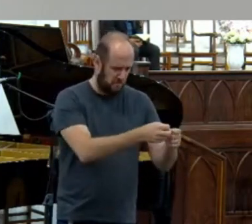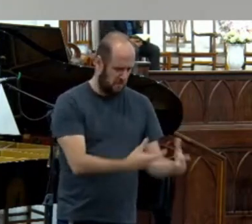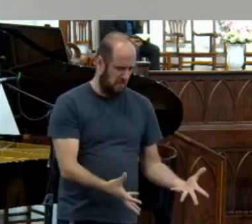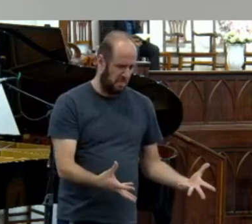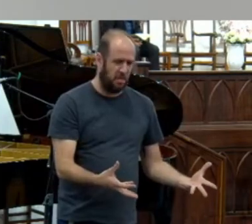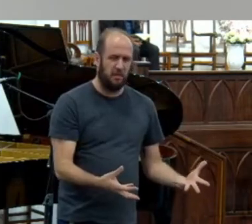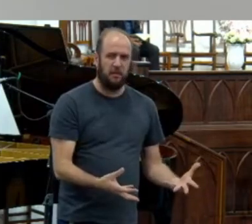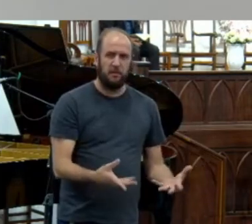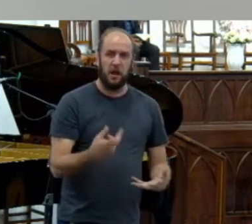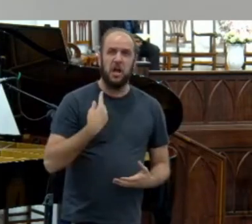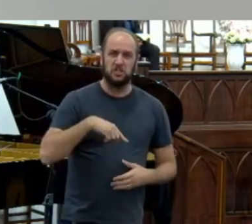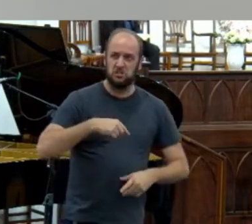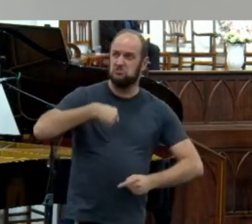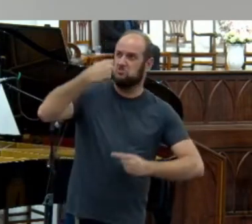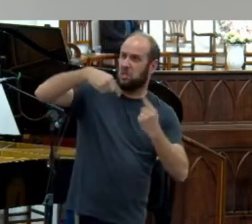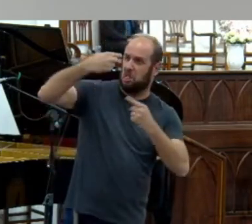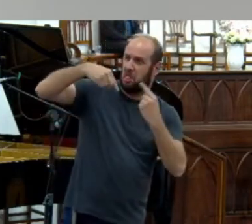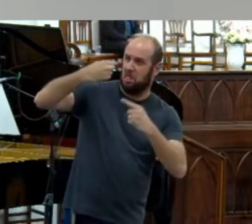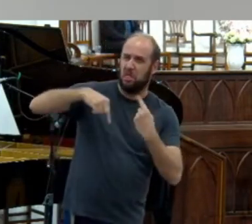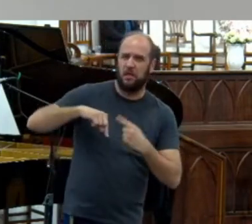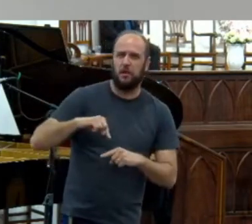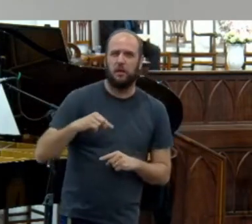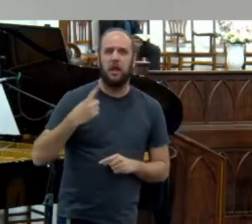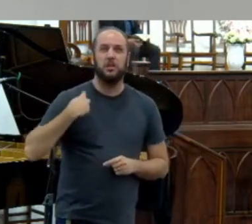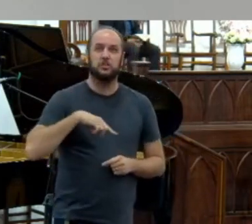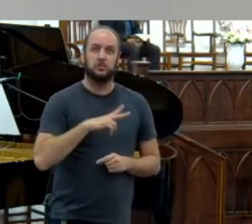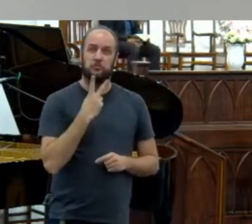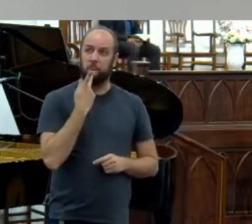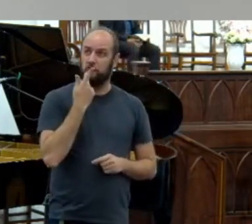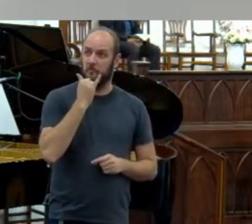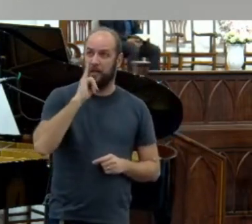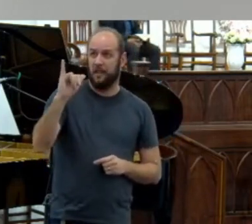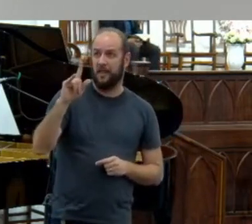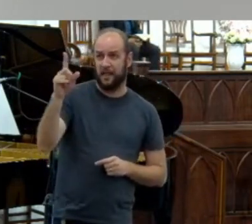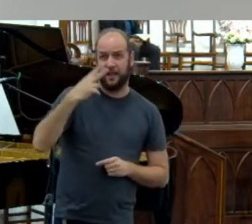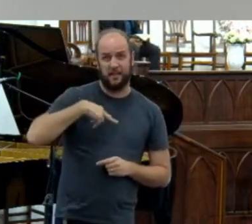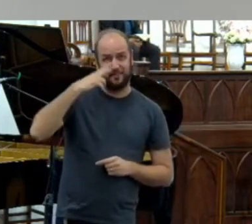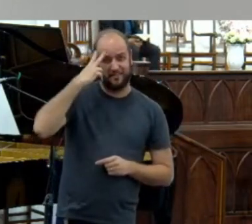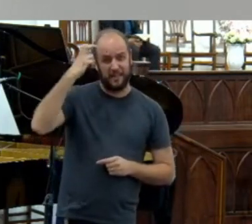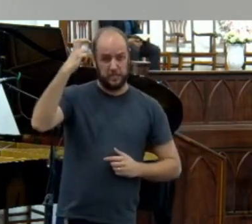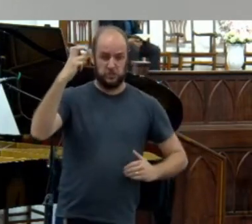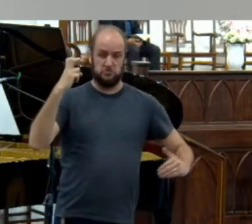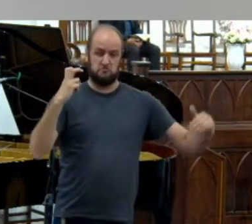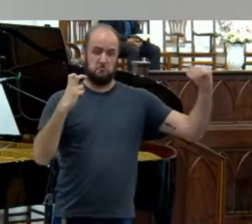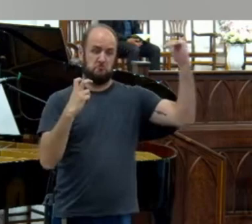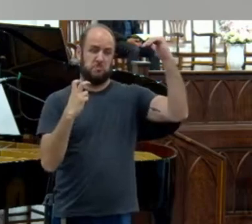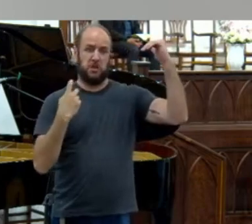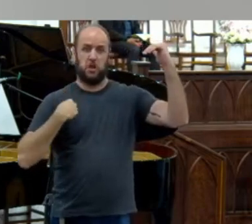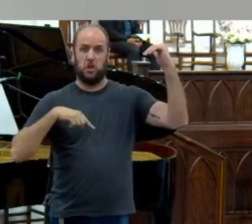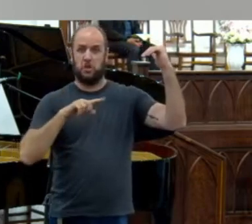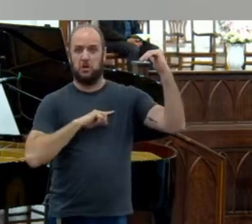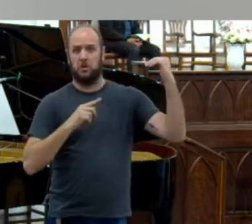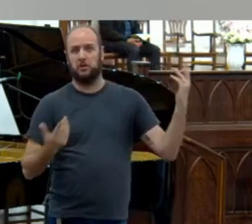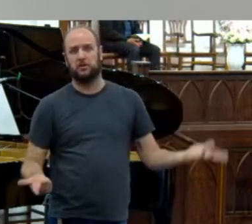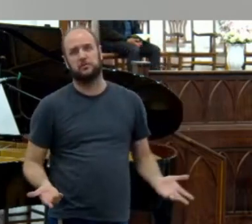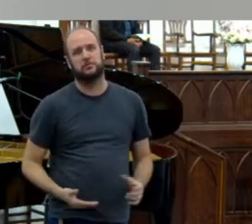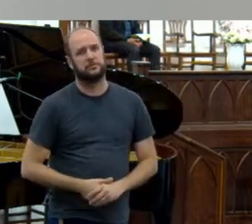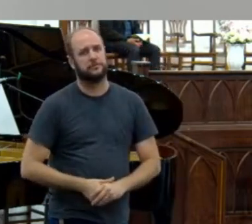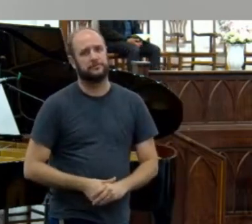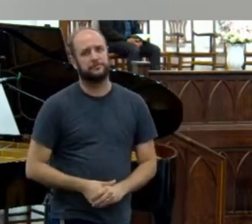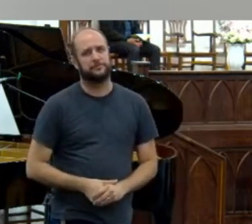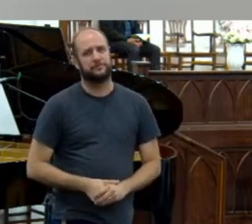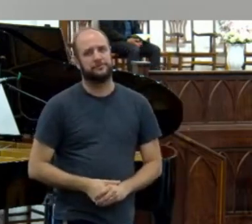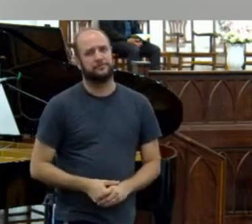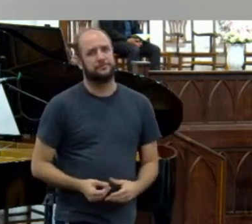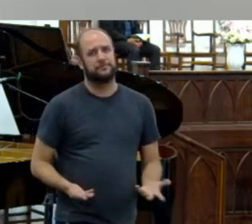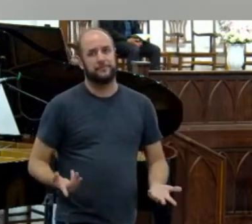de Deus, nós estamos dizendo que somos mais inteligentes que Ele. Ainda que sejamos